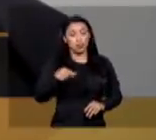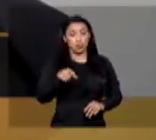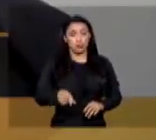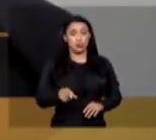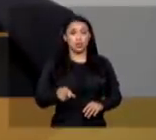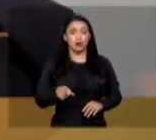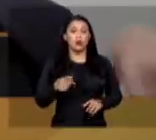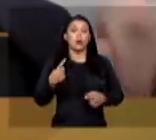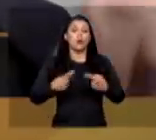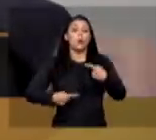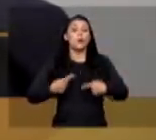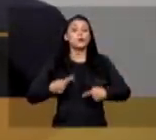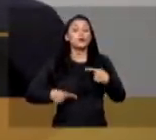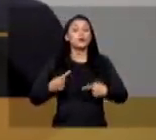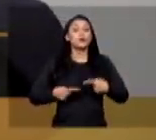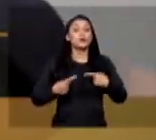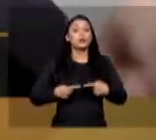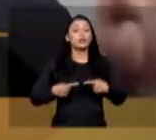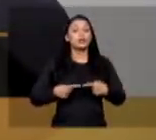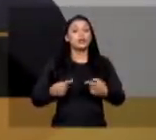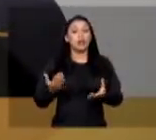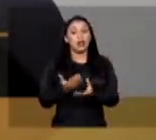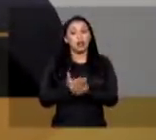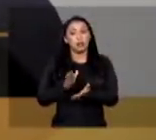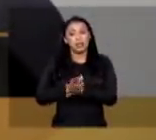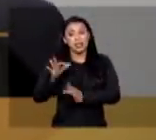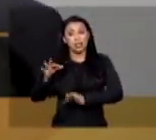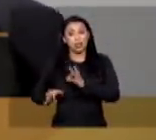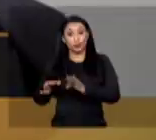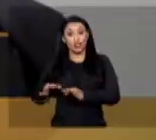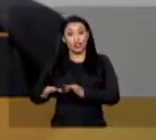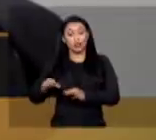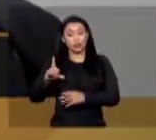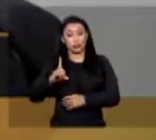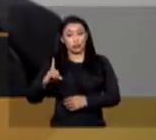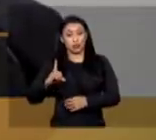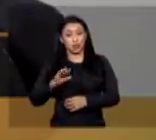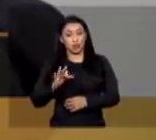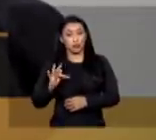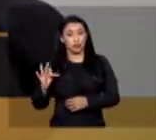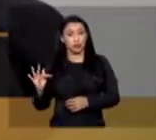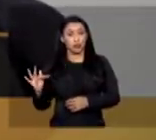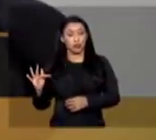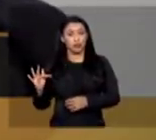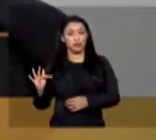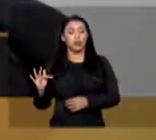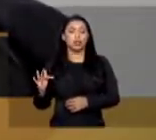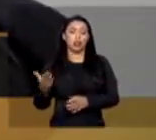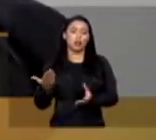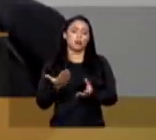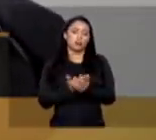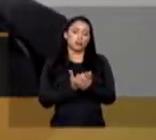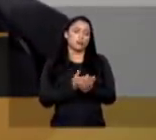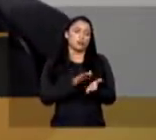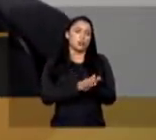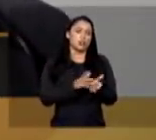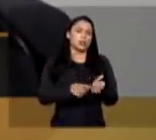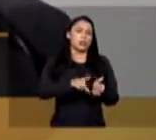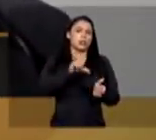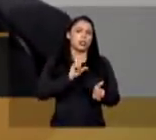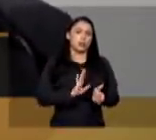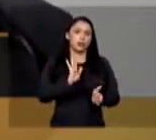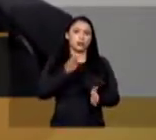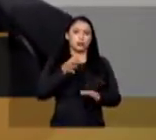político que deverá ser processado na capital federal, na linha de precedentes. Cito